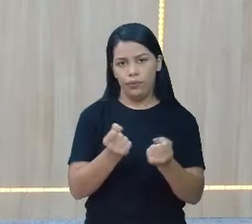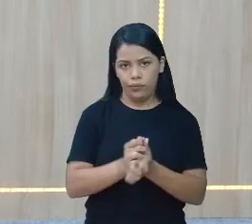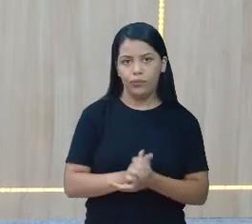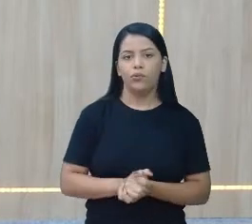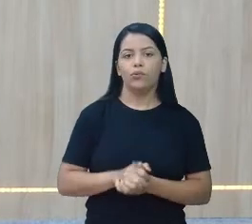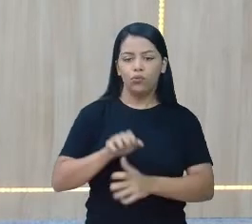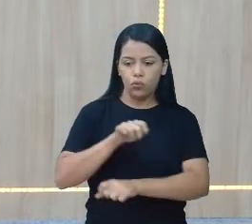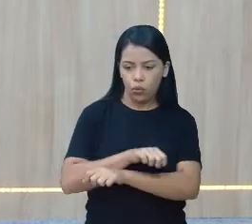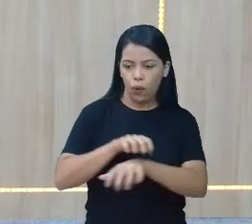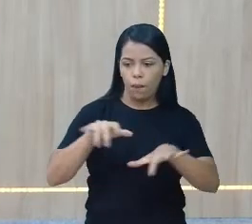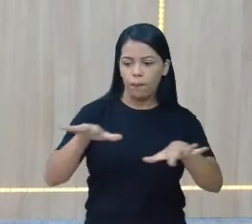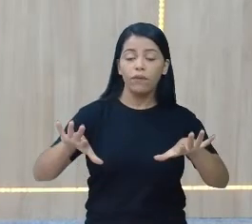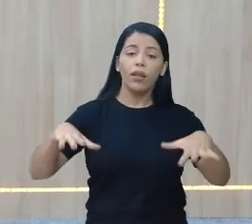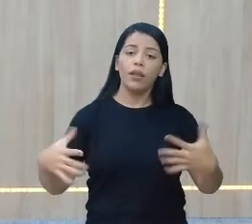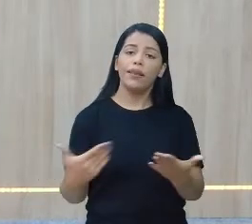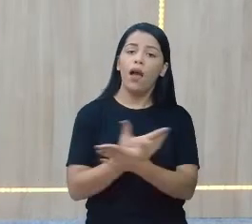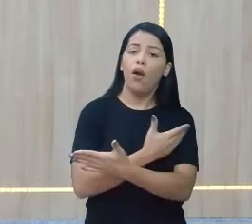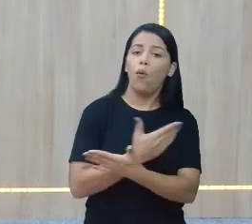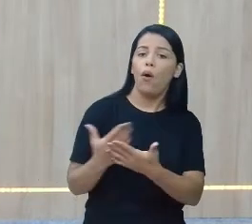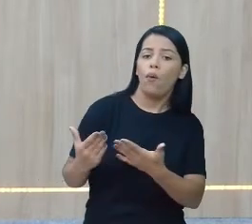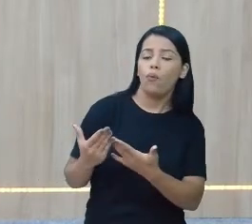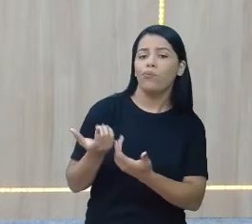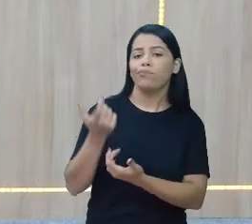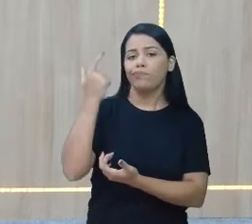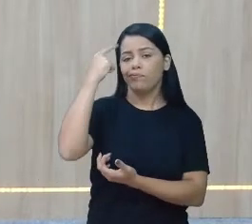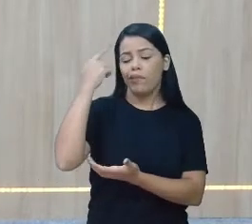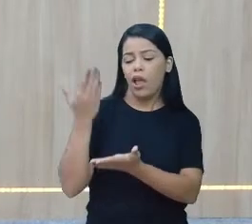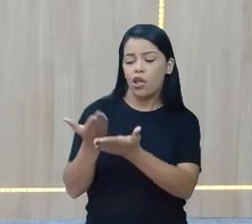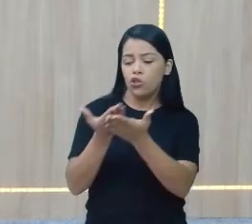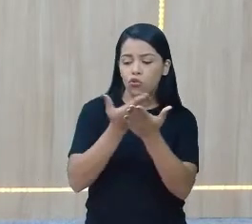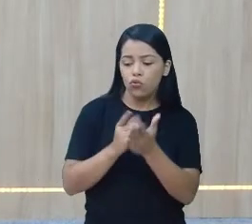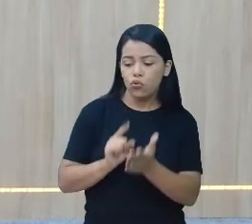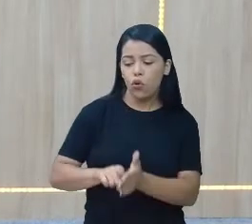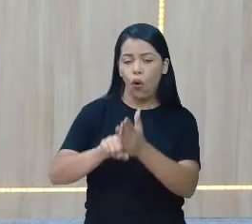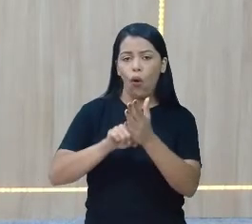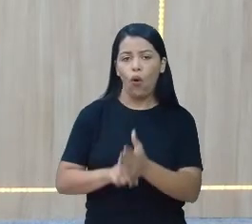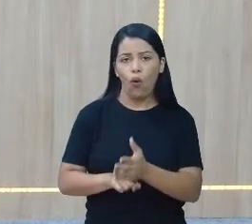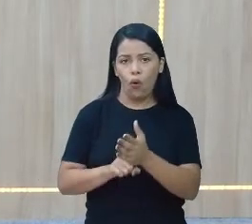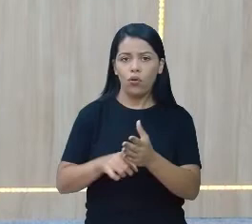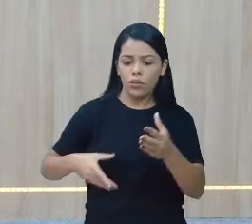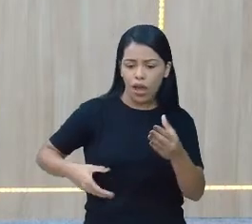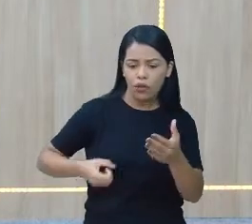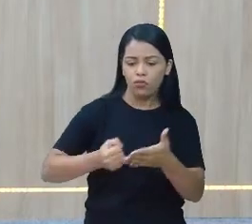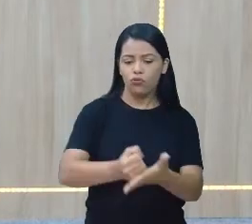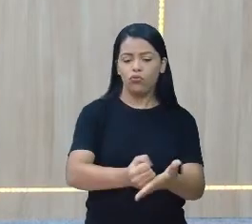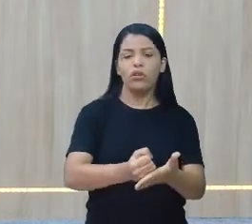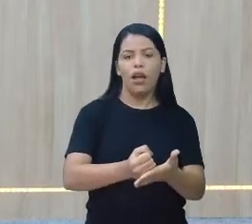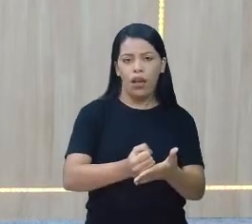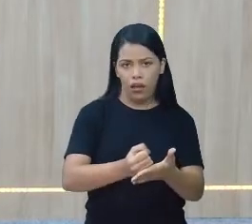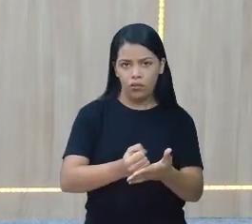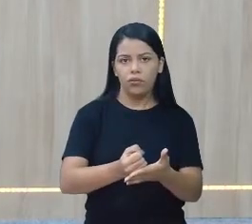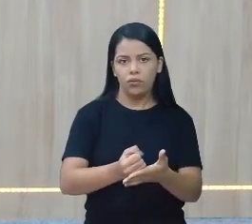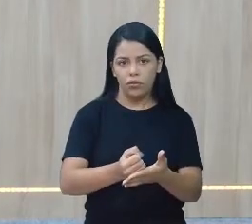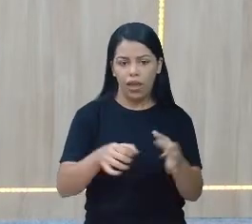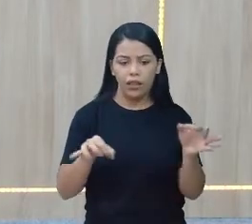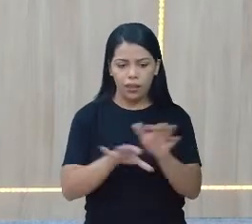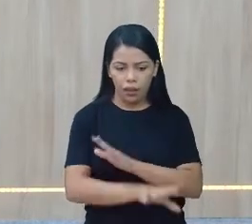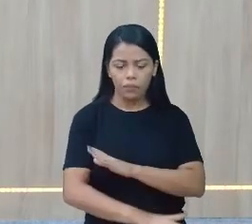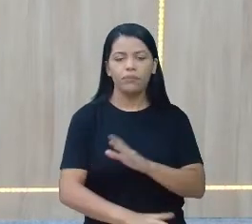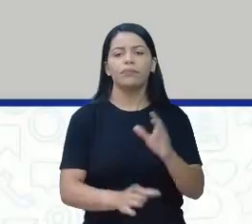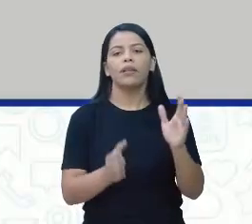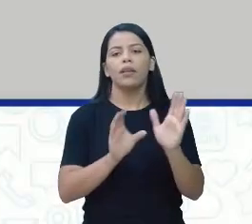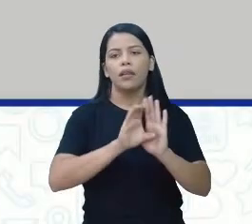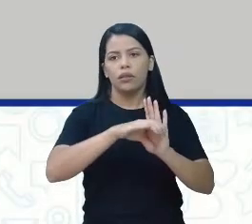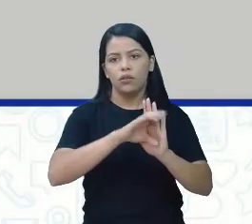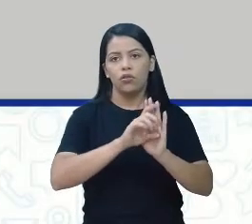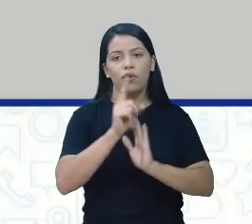fluido e alguns pensadores contribuíram para a elaboração desse conceito. Vê só, acompanha aqui na tela. Veja